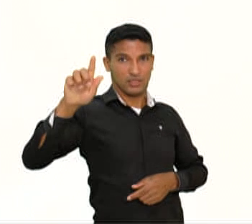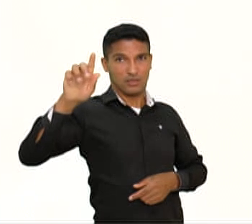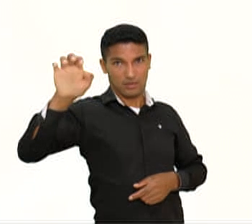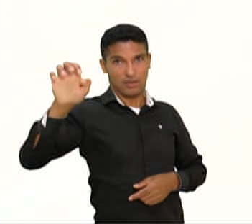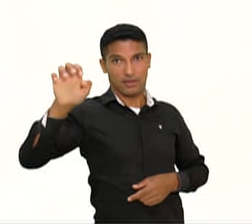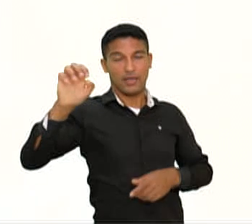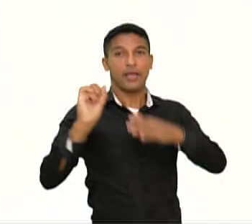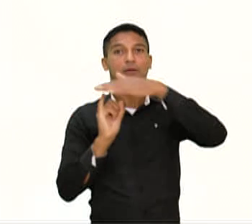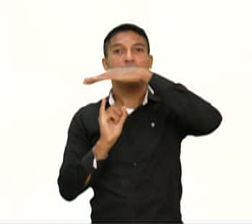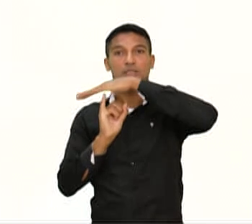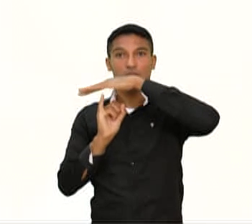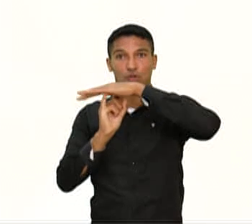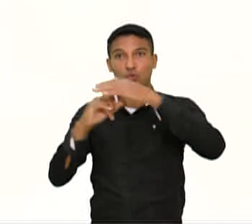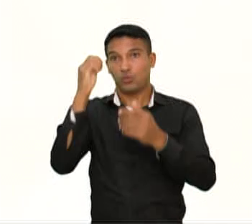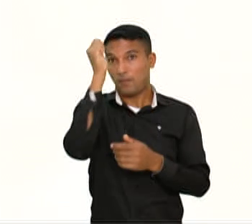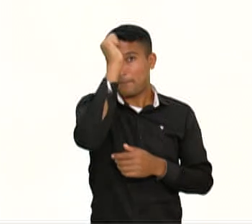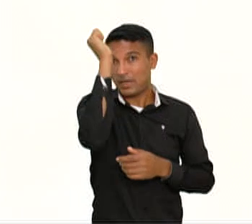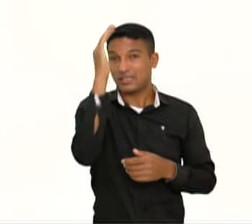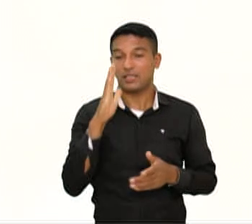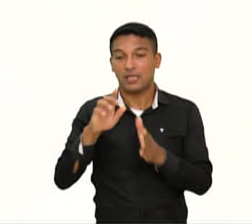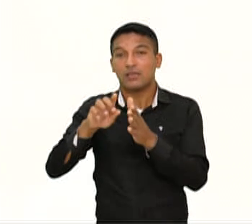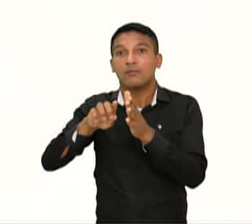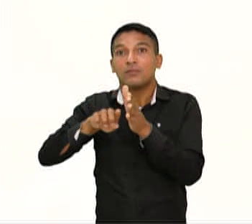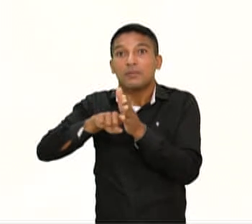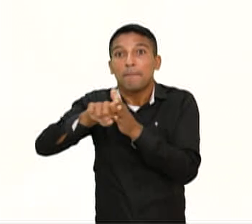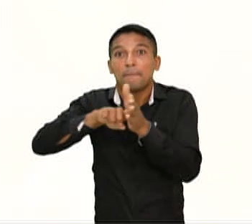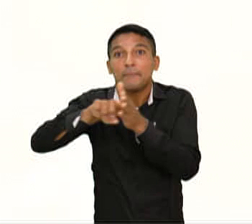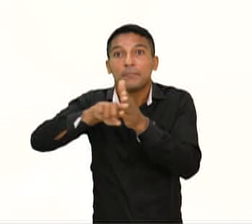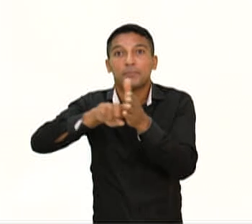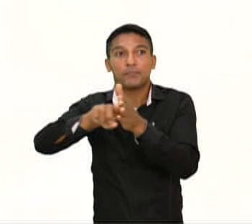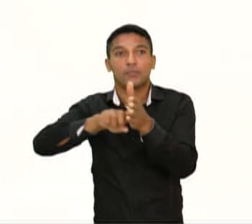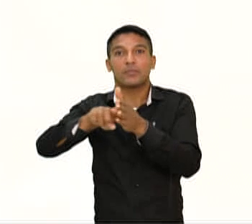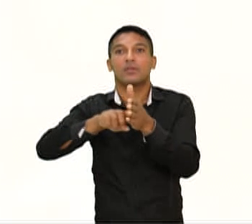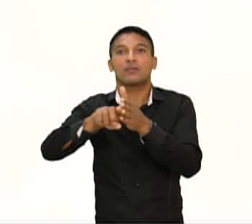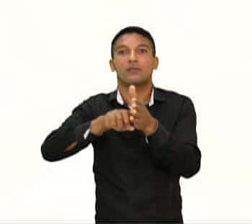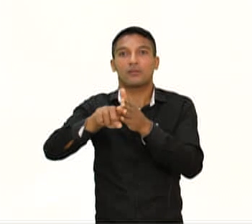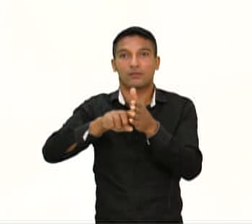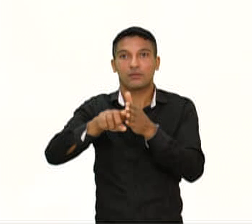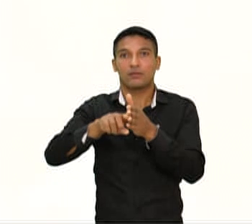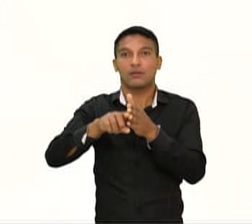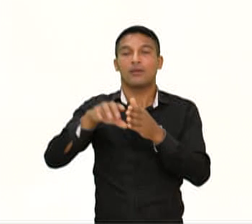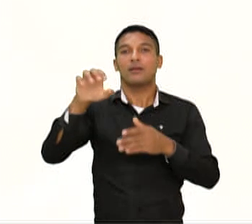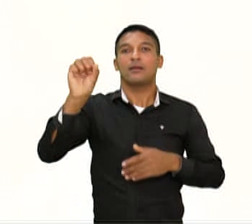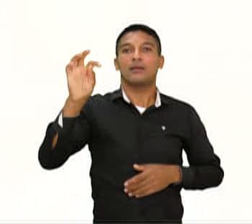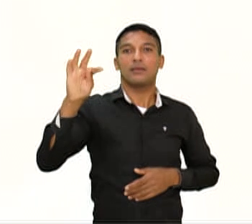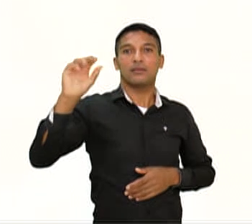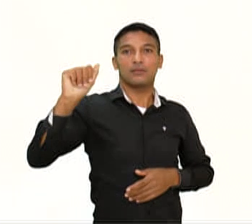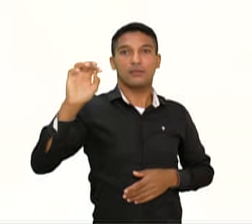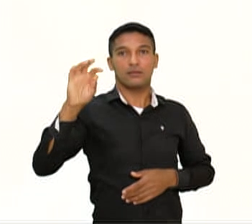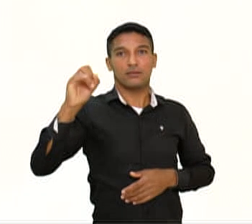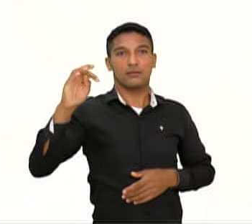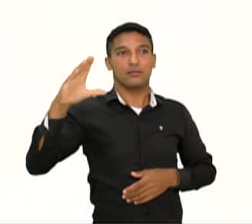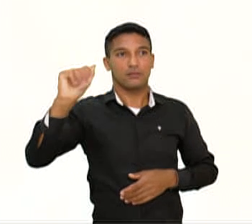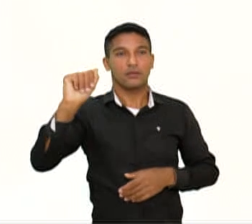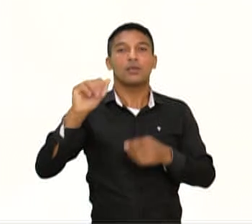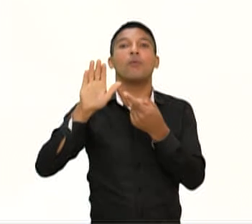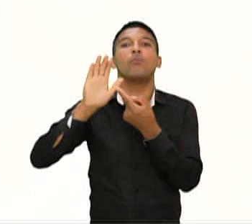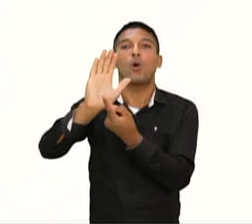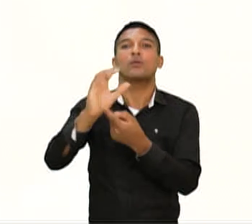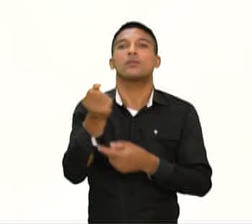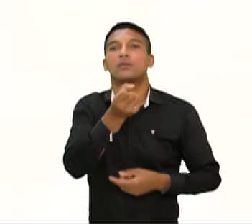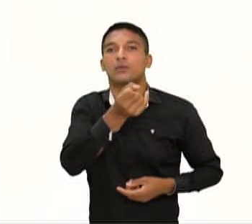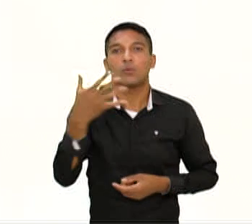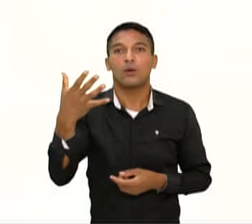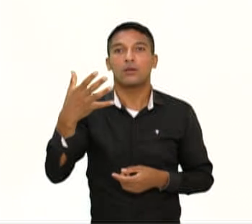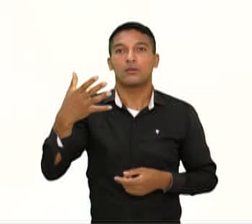Estatística, que chegou a mostrar a densidade demográfica, chegando aproximadamente a 52,4 habitantes por